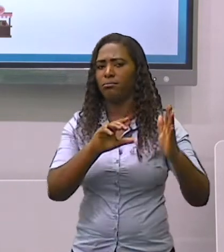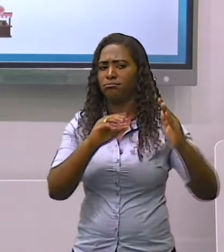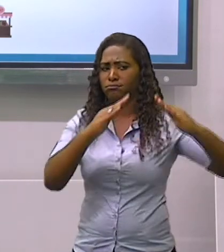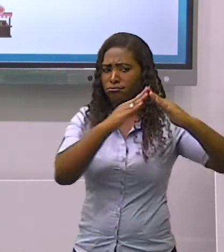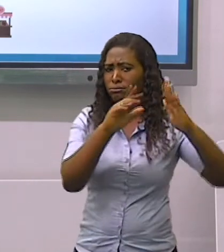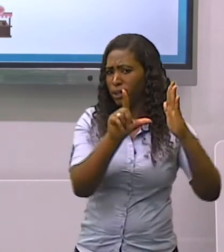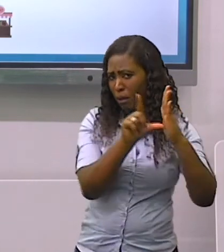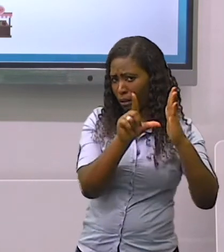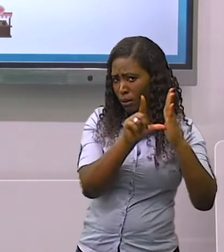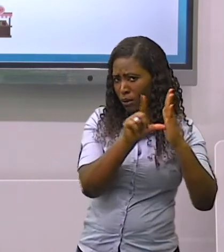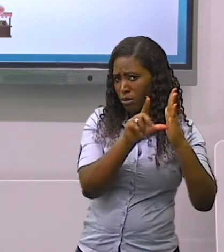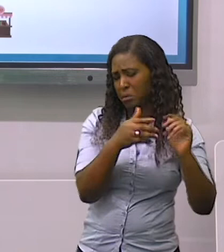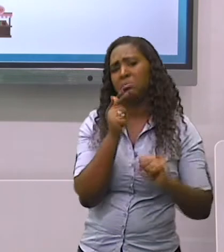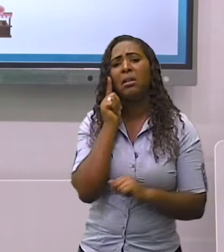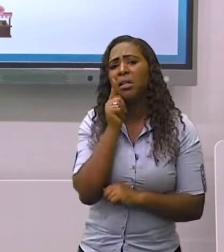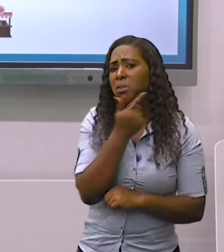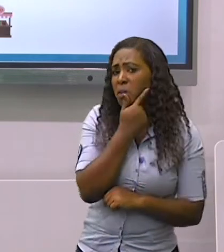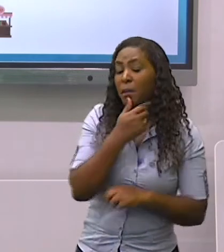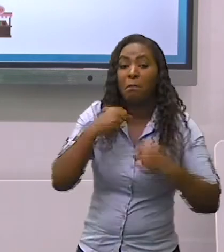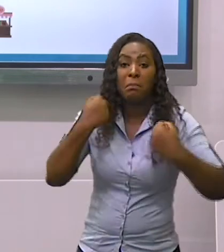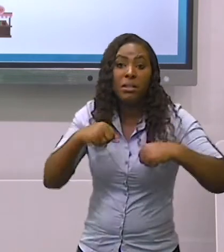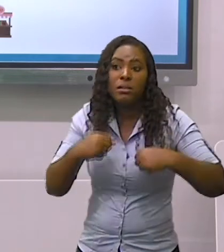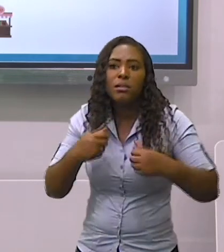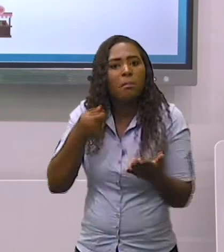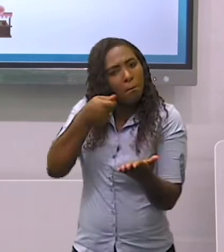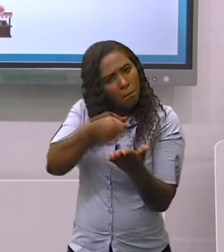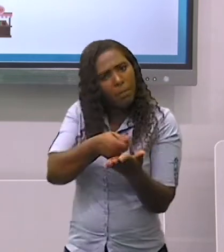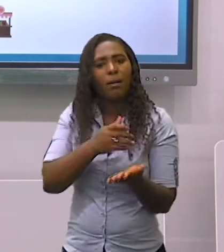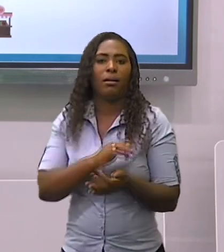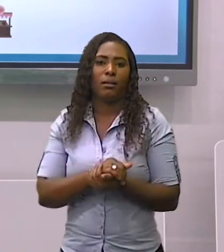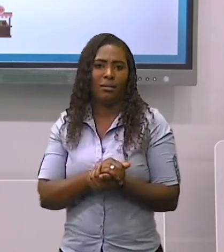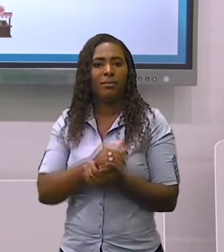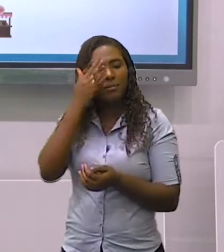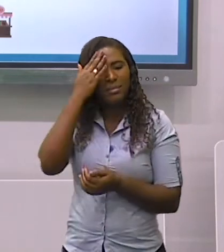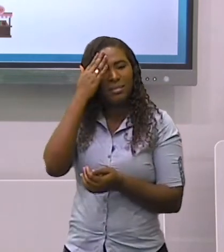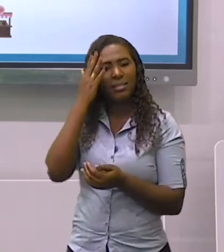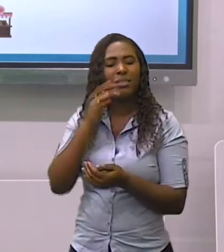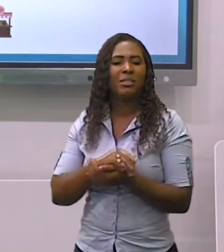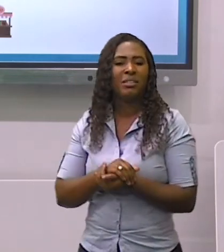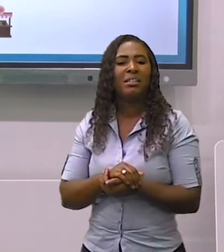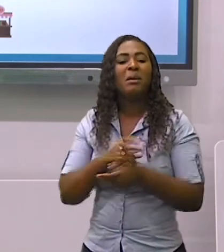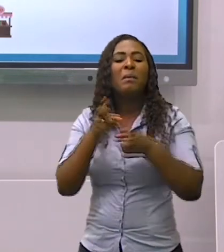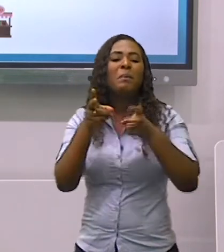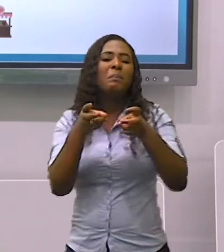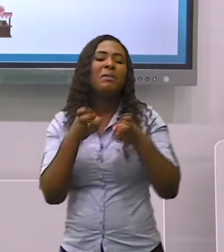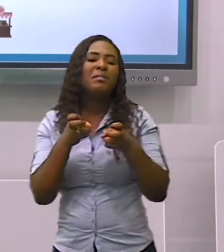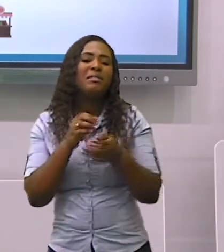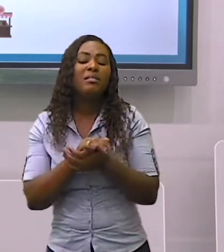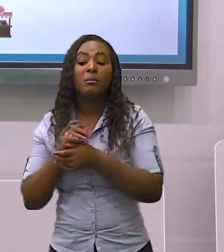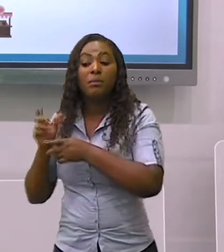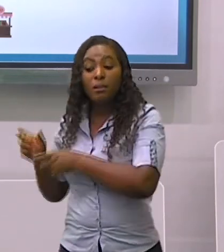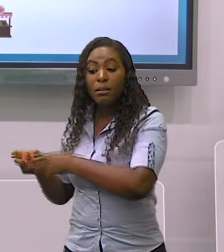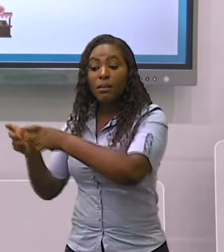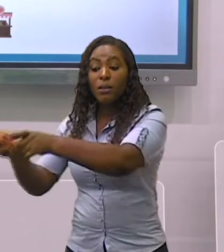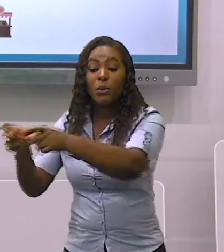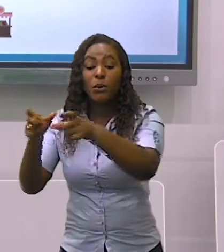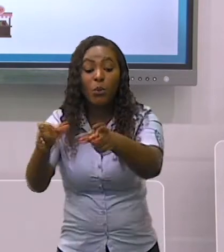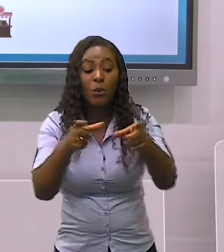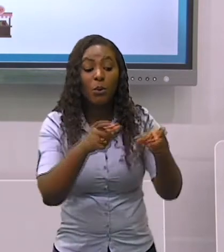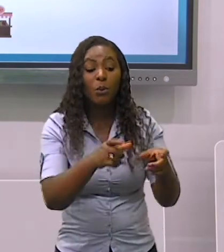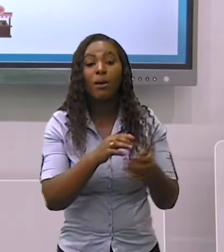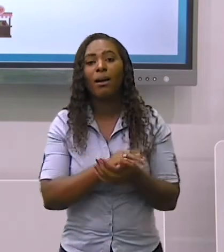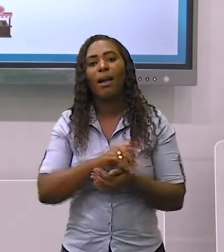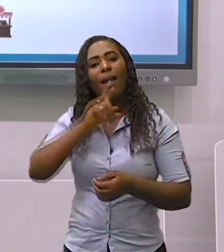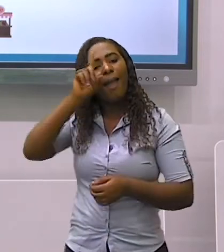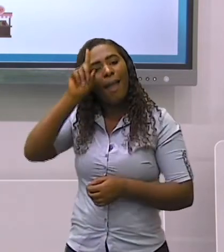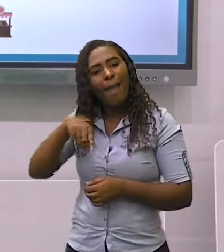estas diferenças entre os ambientes estão relacionadas aos serviços prestados